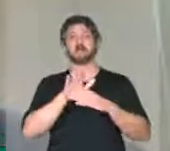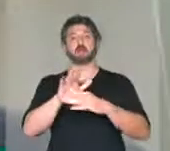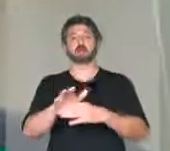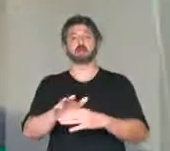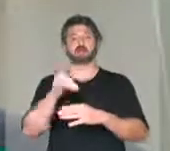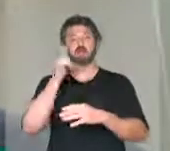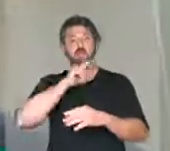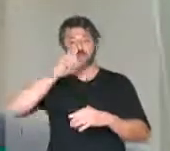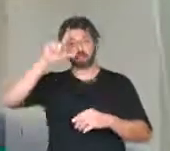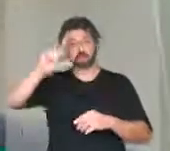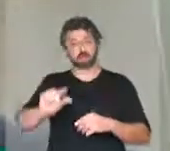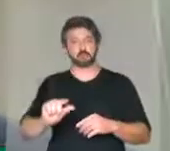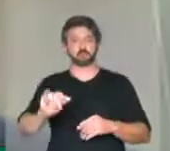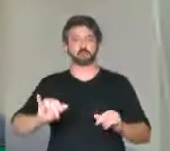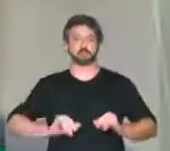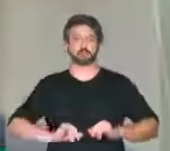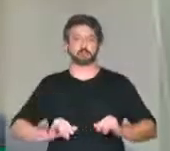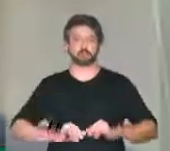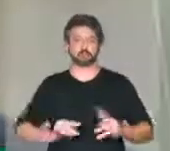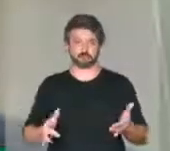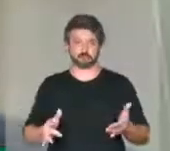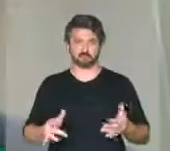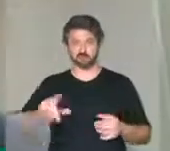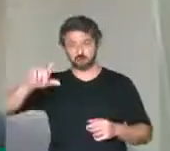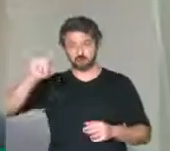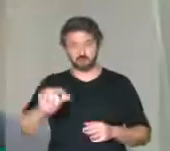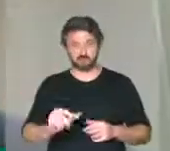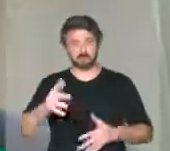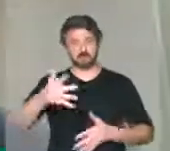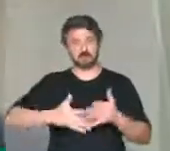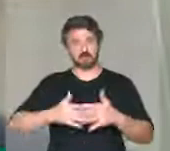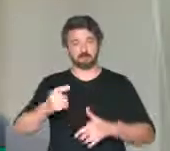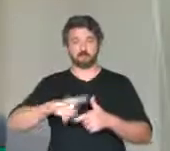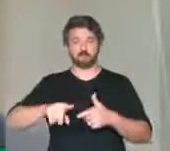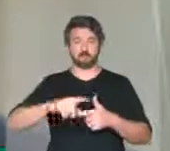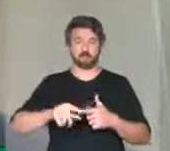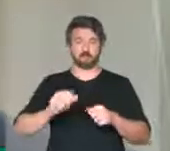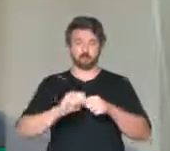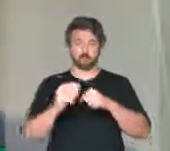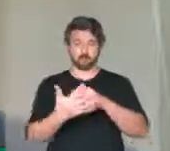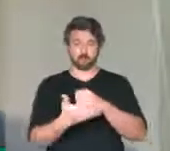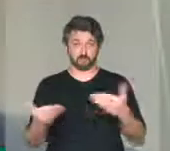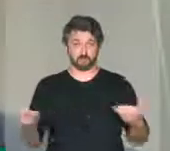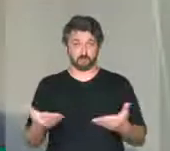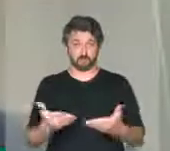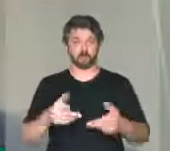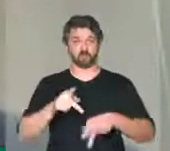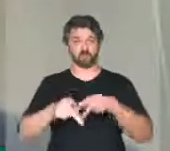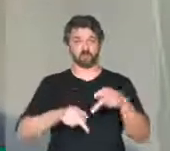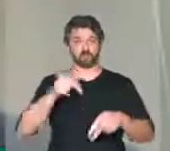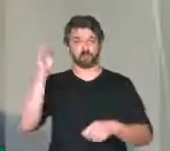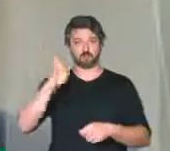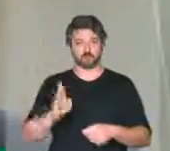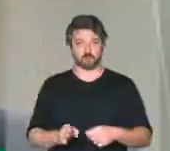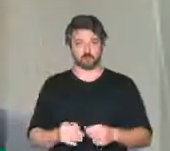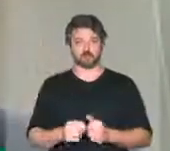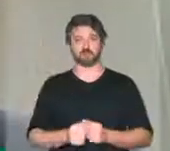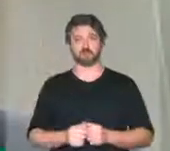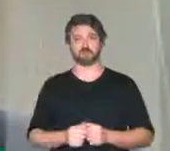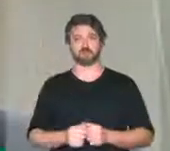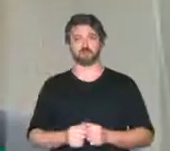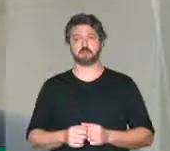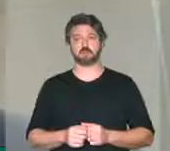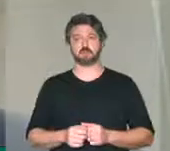para minimizar o sofrimento, o impacto dessa terrível pandemia junto à população brasileira. A sacada